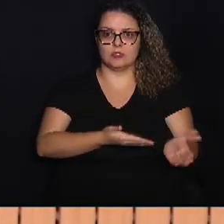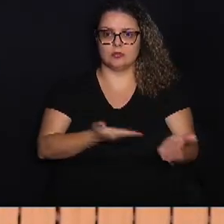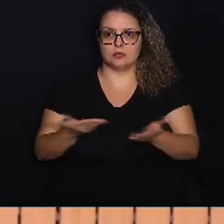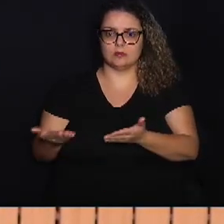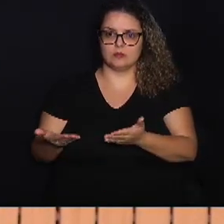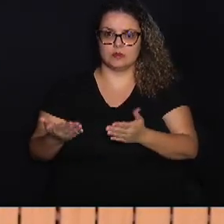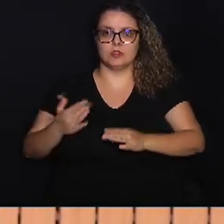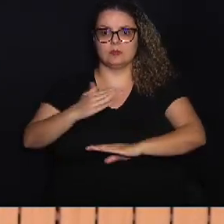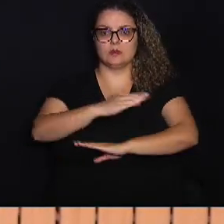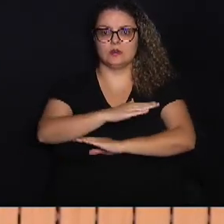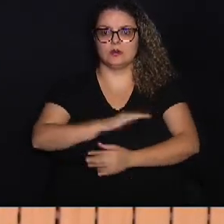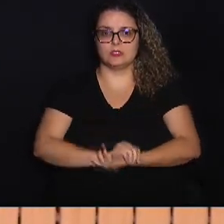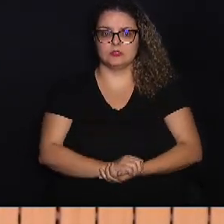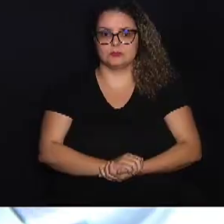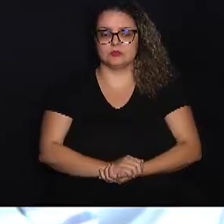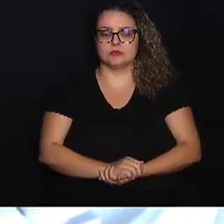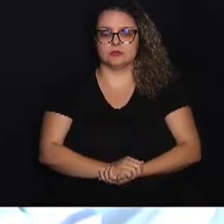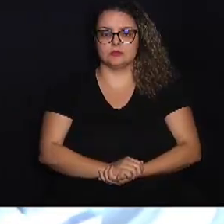à